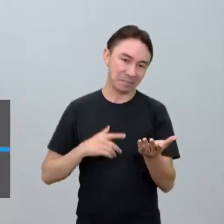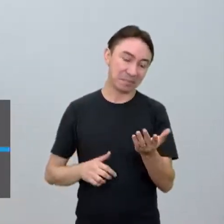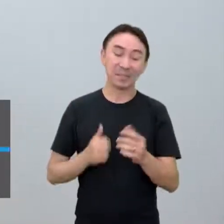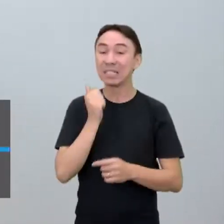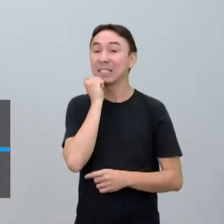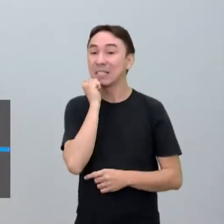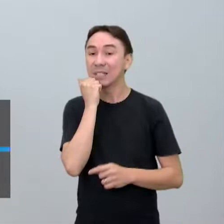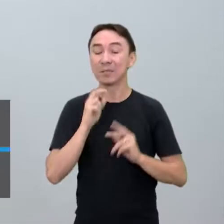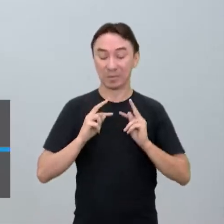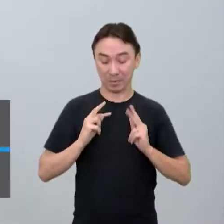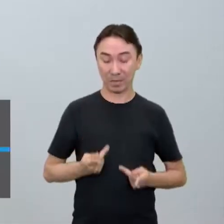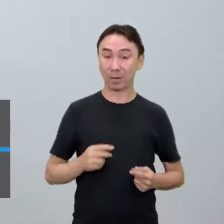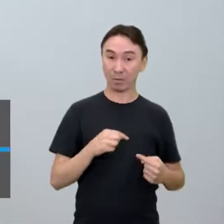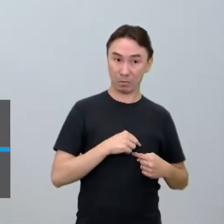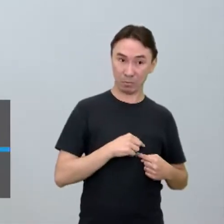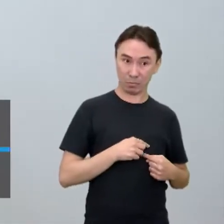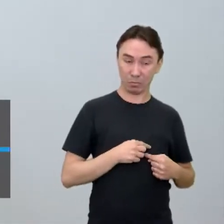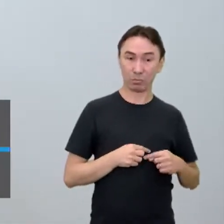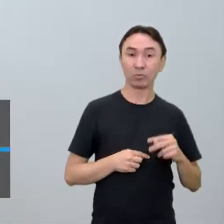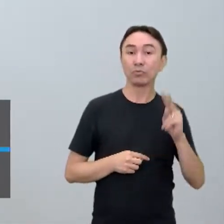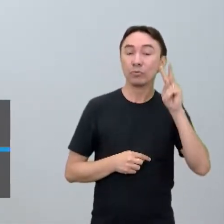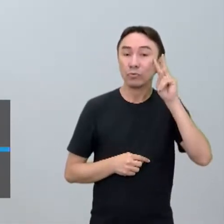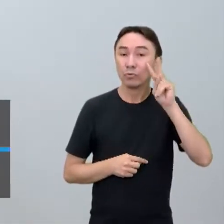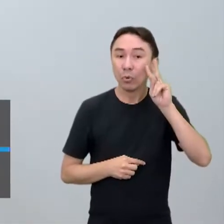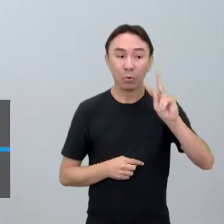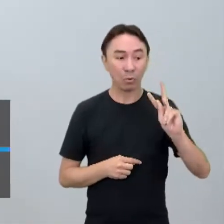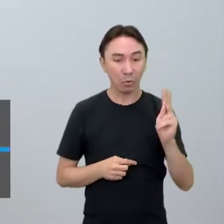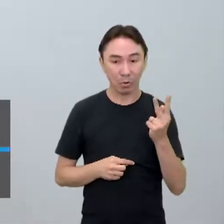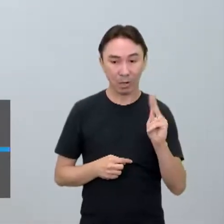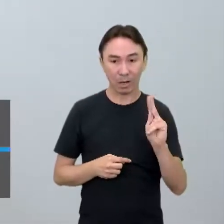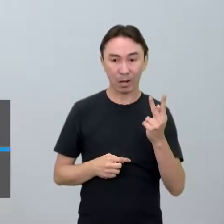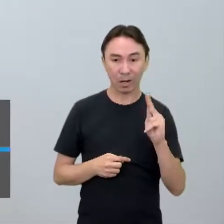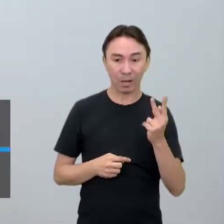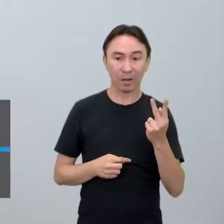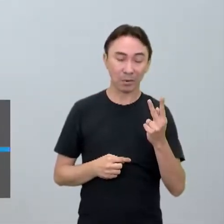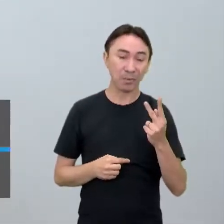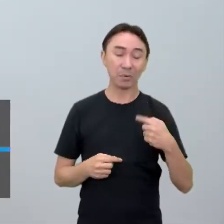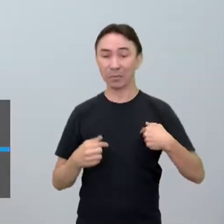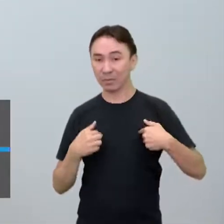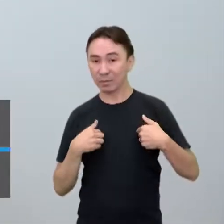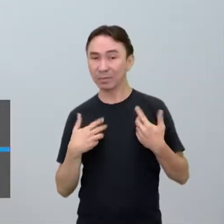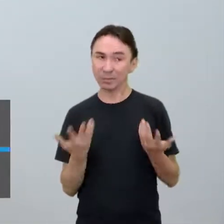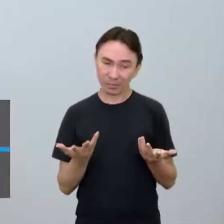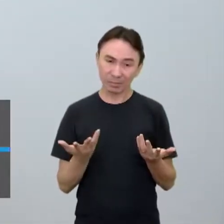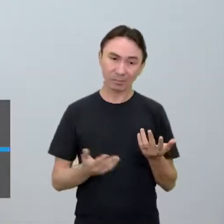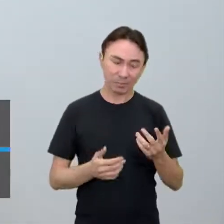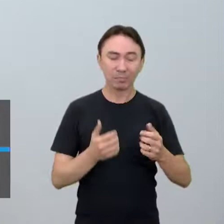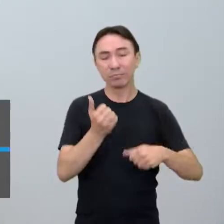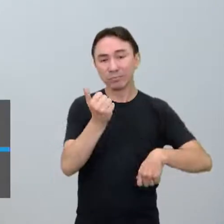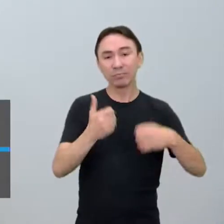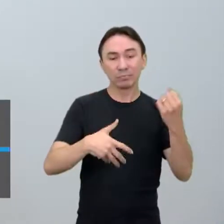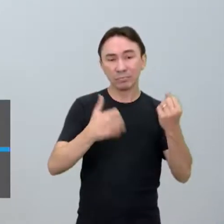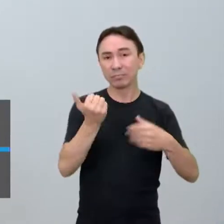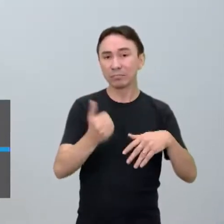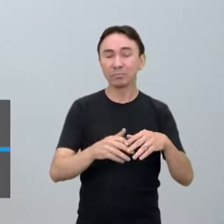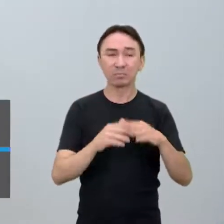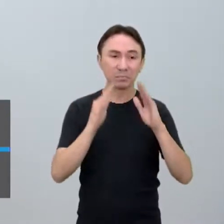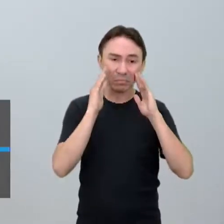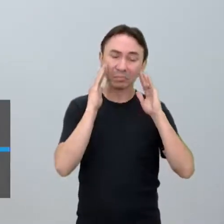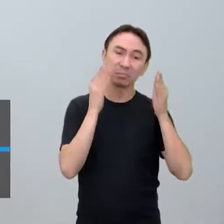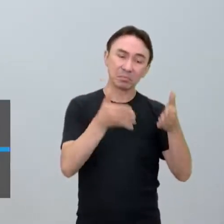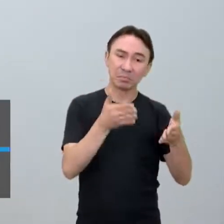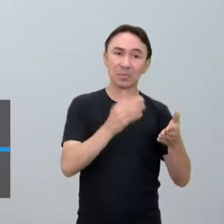sou de história, a minha abordagem acaba, né, evidentemente, sendo trazer as reflexões aí a partir do